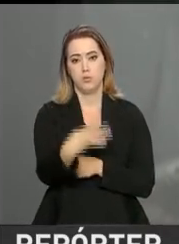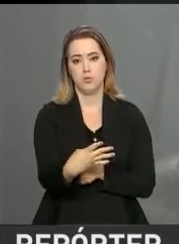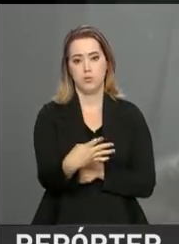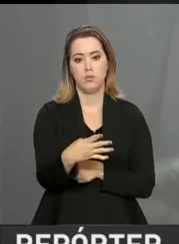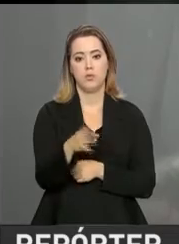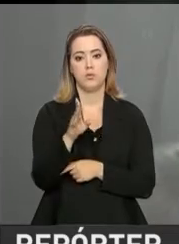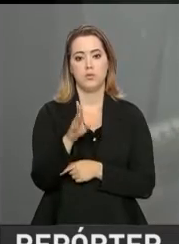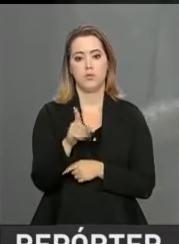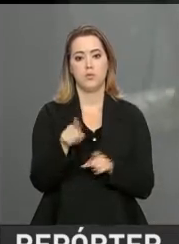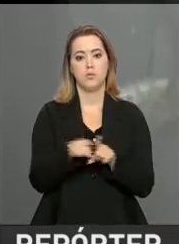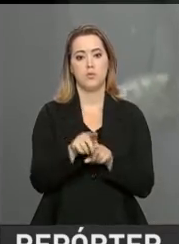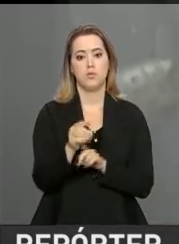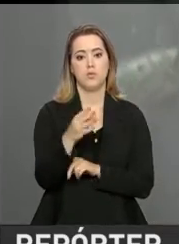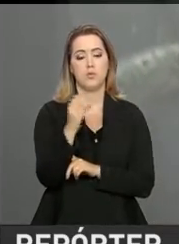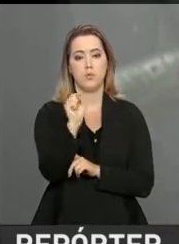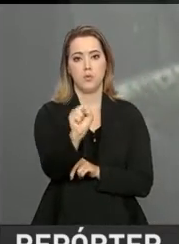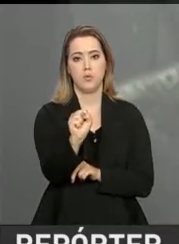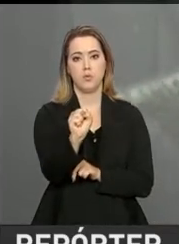2024, quantos anos são?